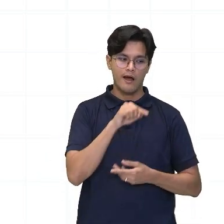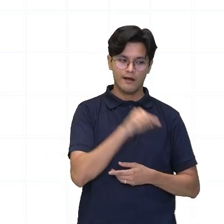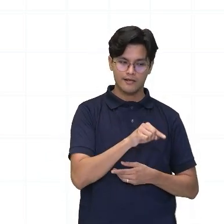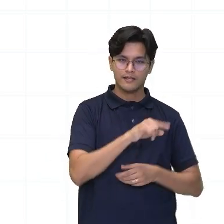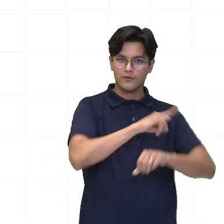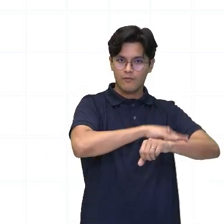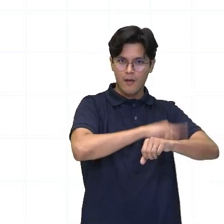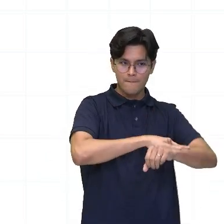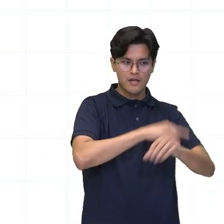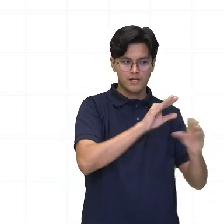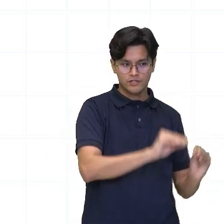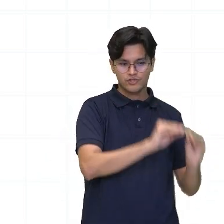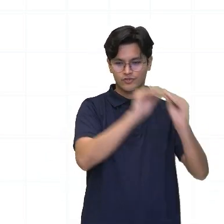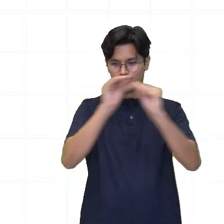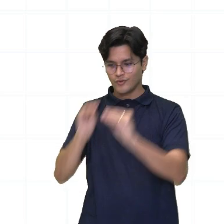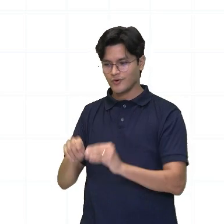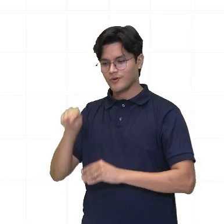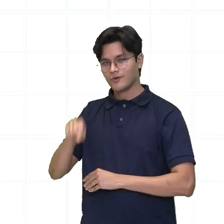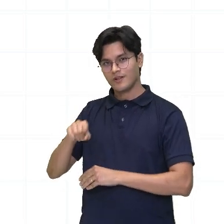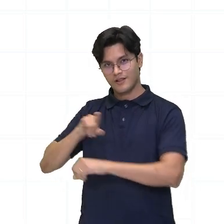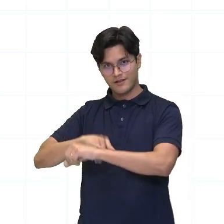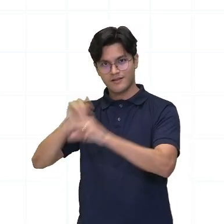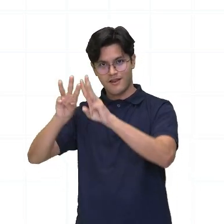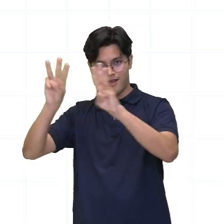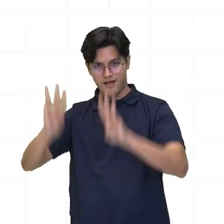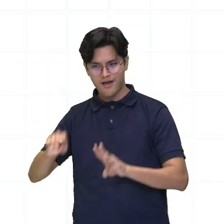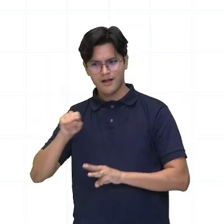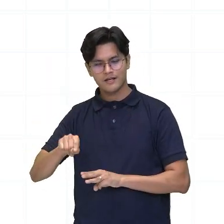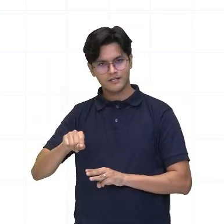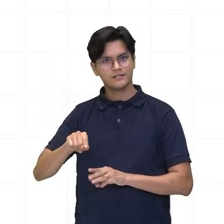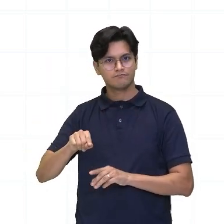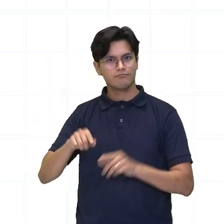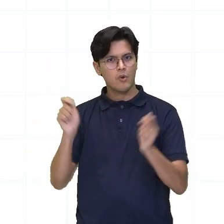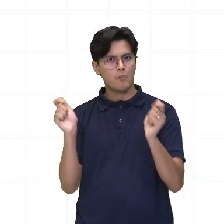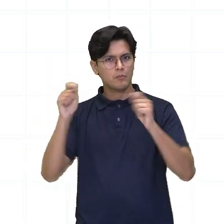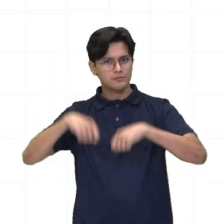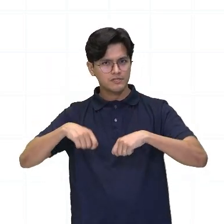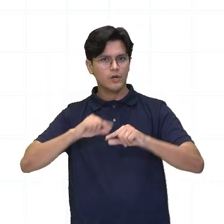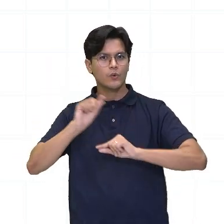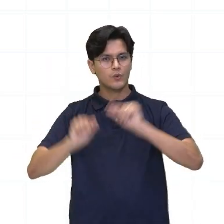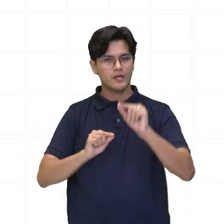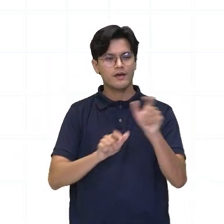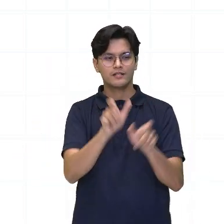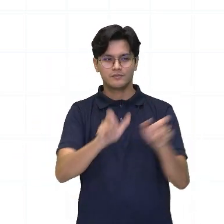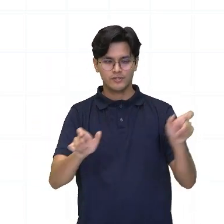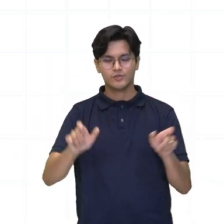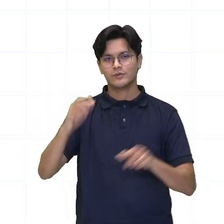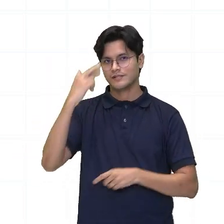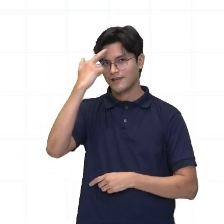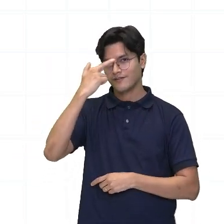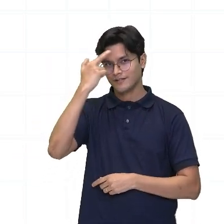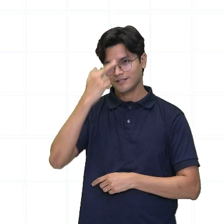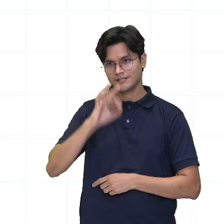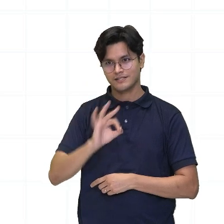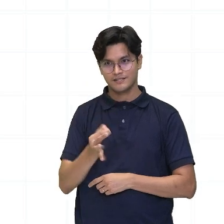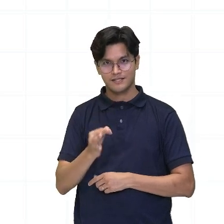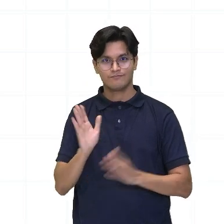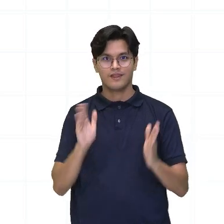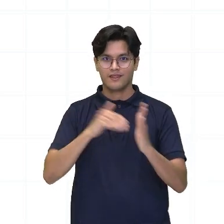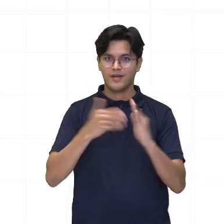e colocou numa galeria de arte para fazer uma reflexão no público ali. Até hoje tem esse conceito, quando tem